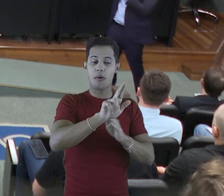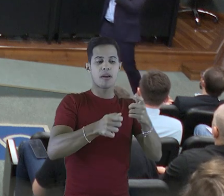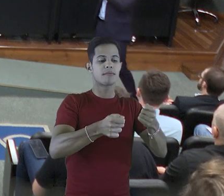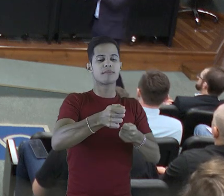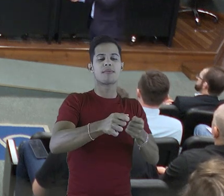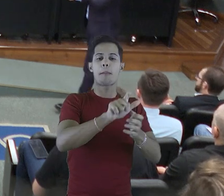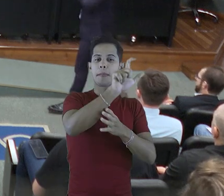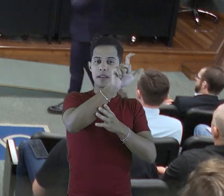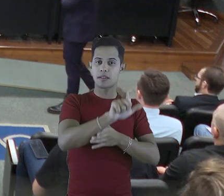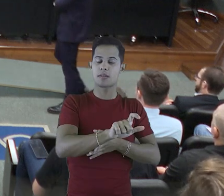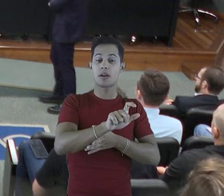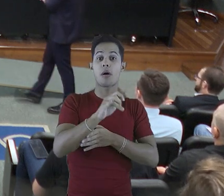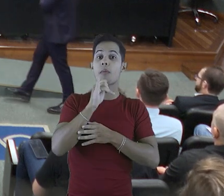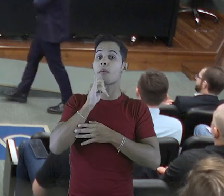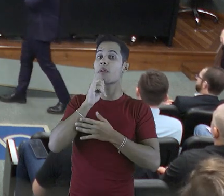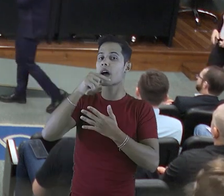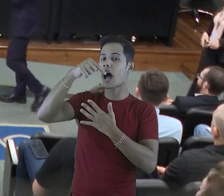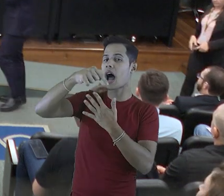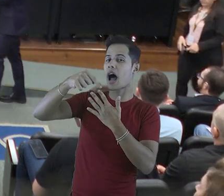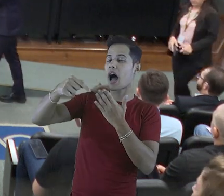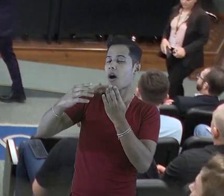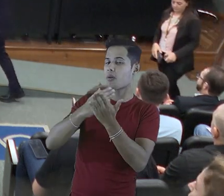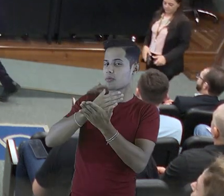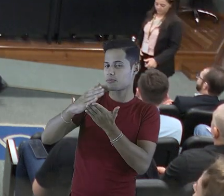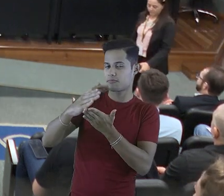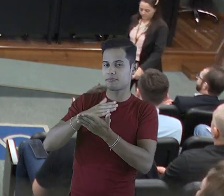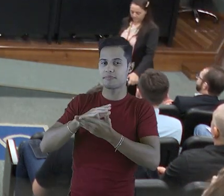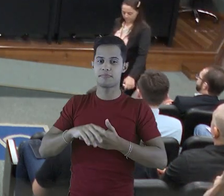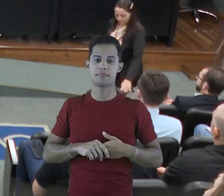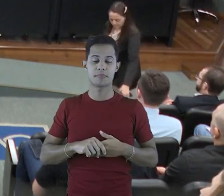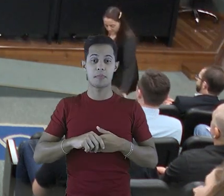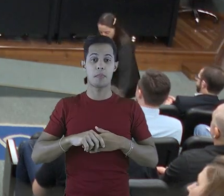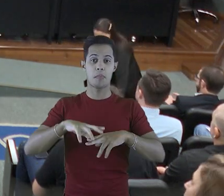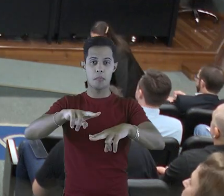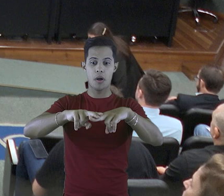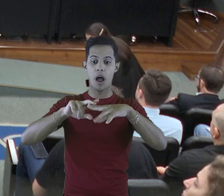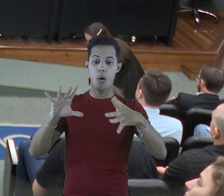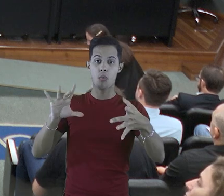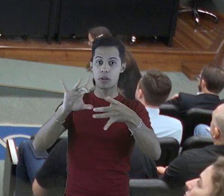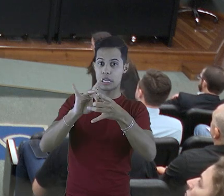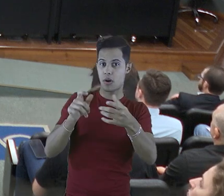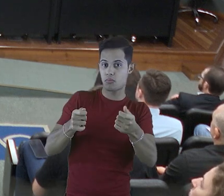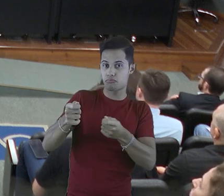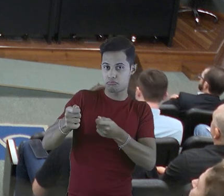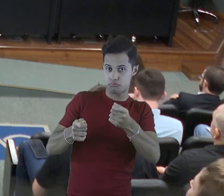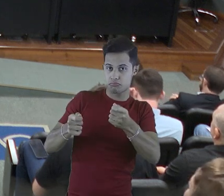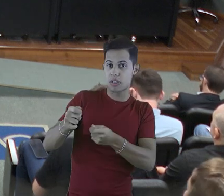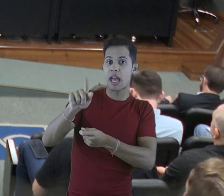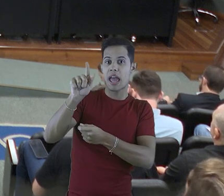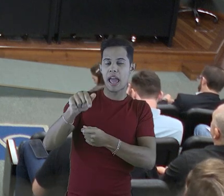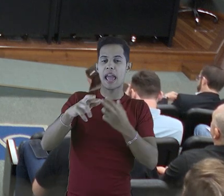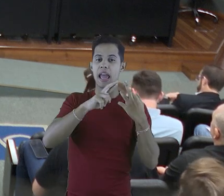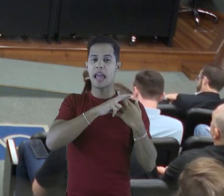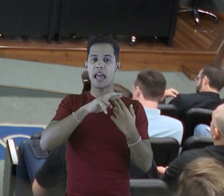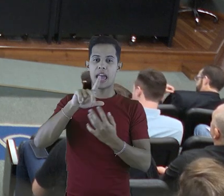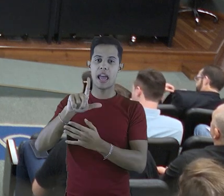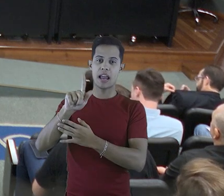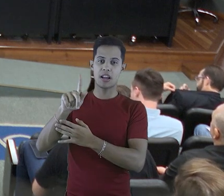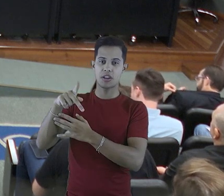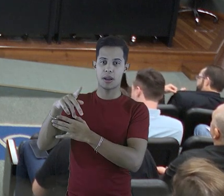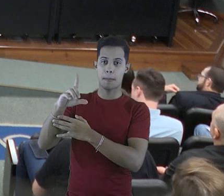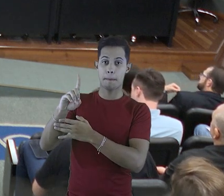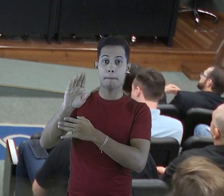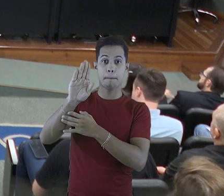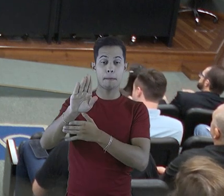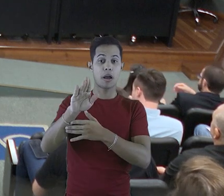não é controlador a pessoa. E aqui, alguns exemplos. Então, nesse sentido, a união como controlador é